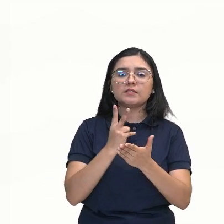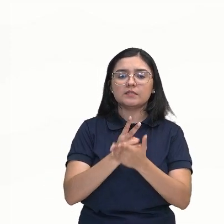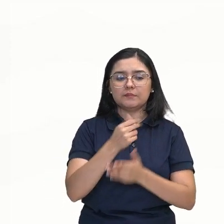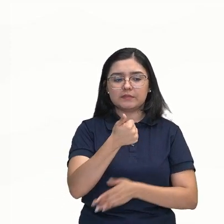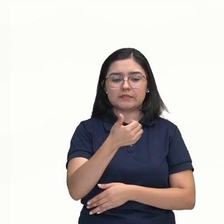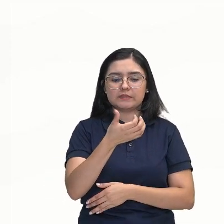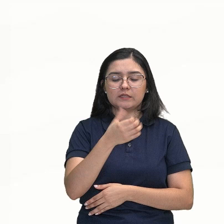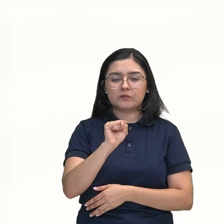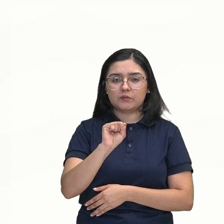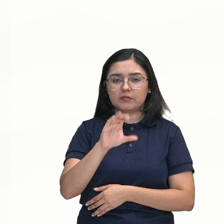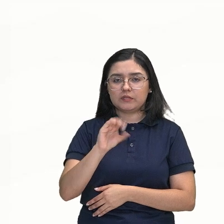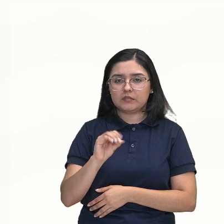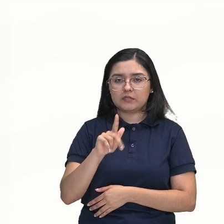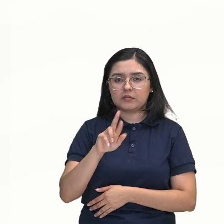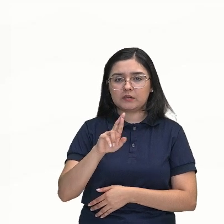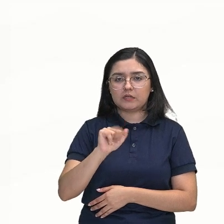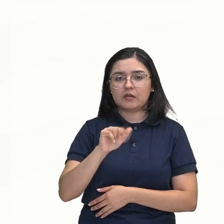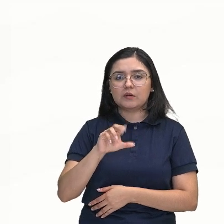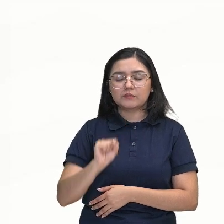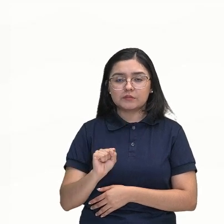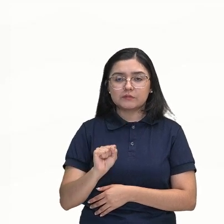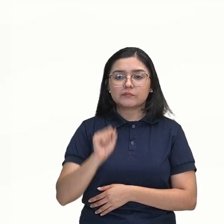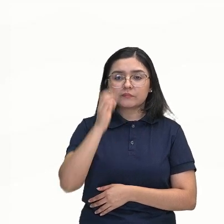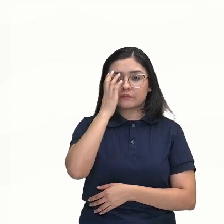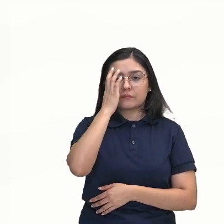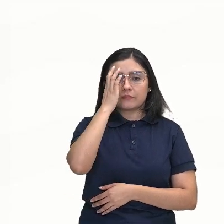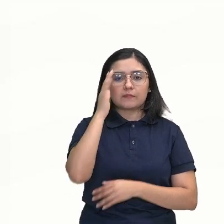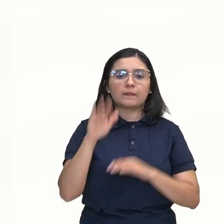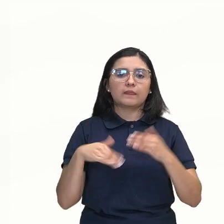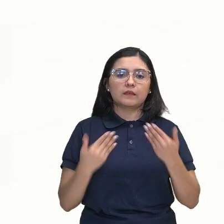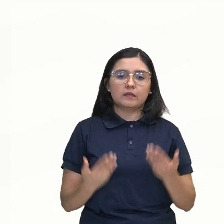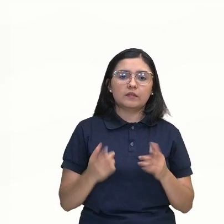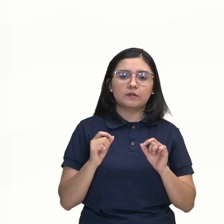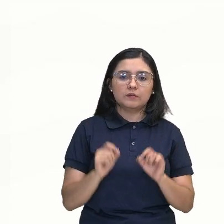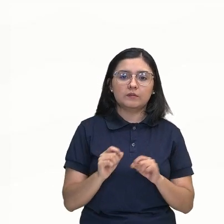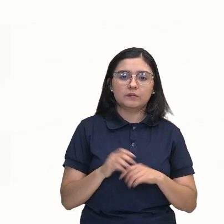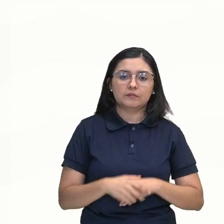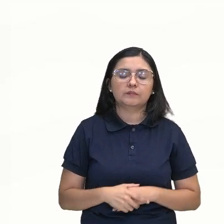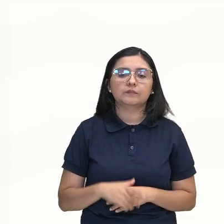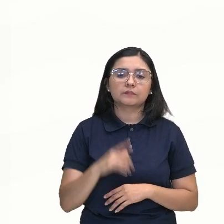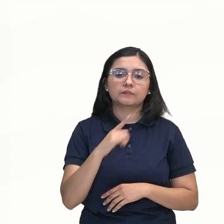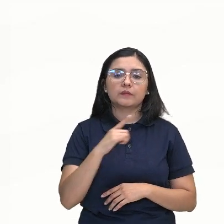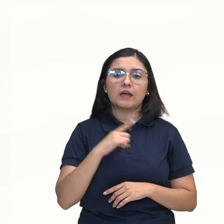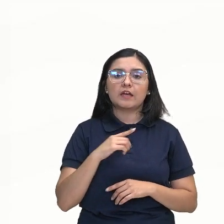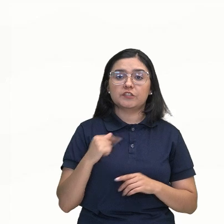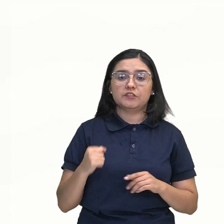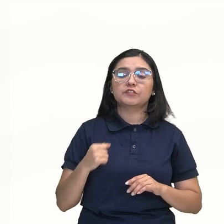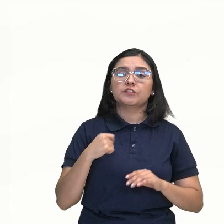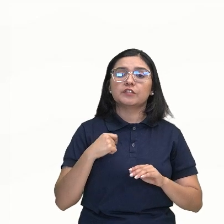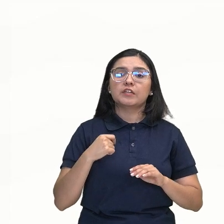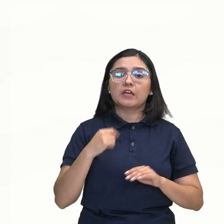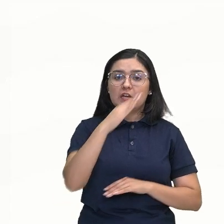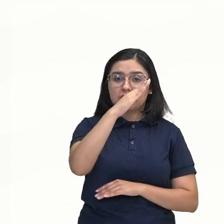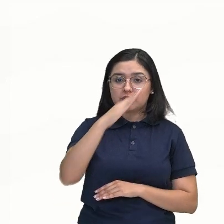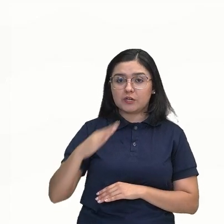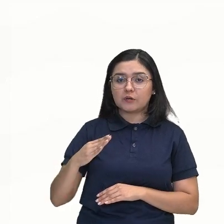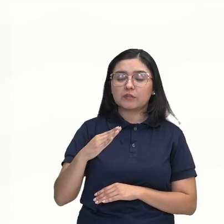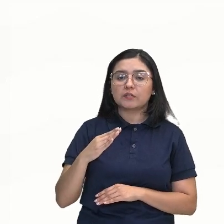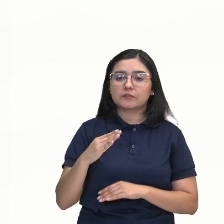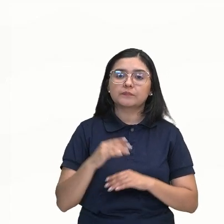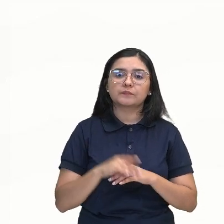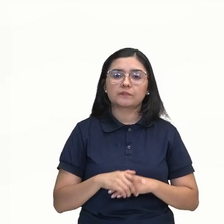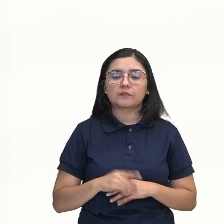a 180 graus. Fazemos isso traçando as diagonais que partem de um